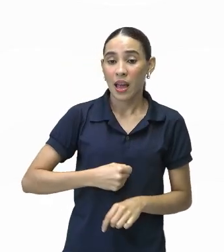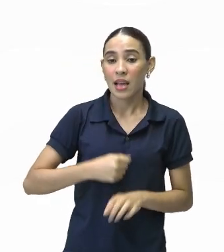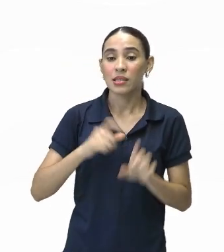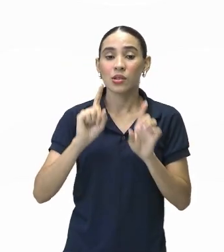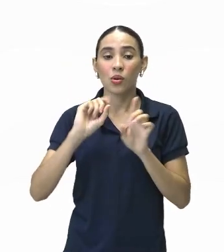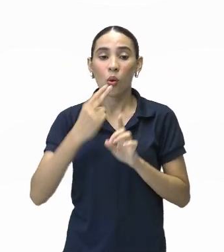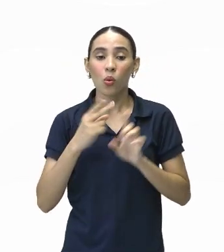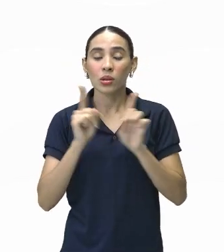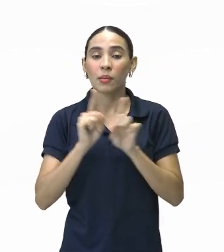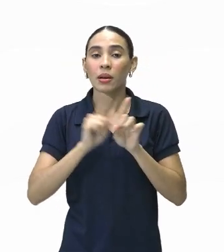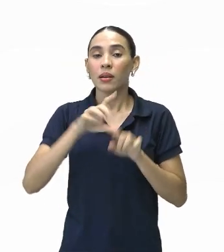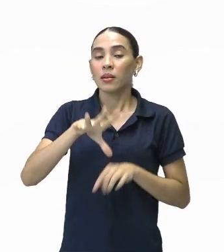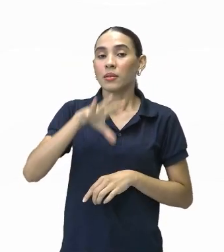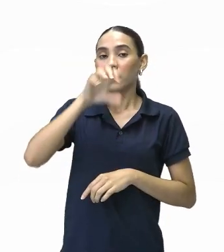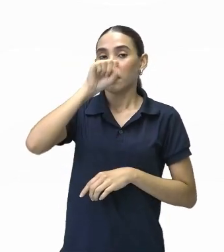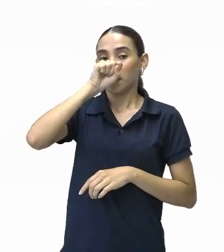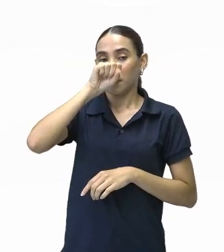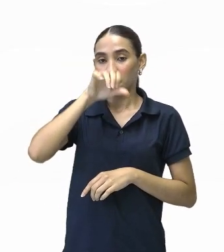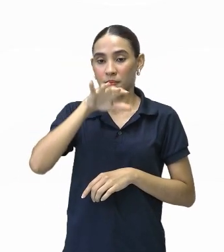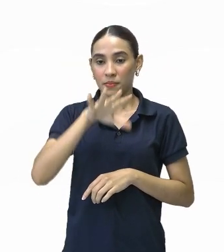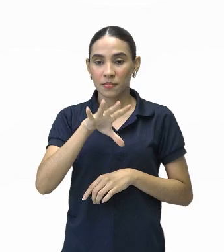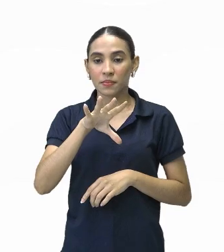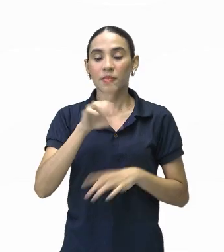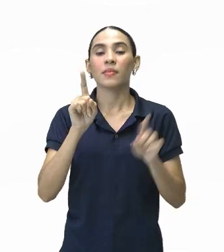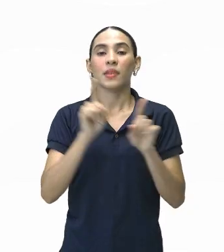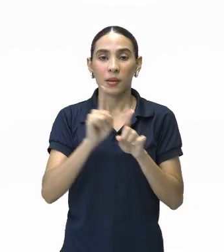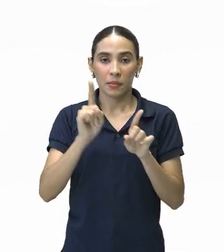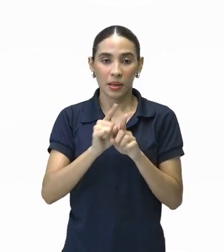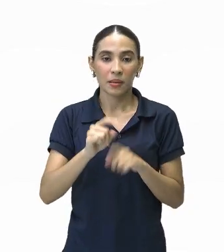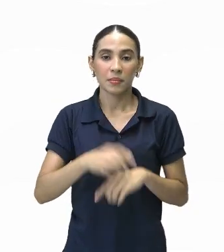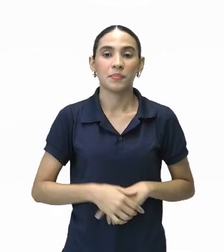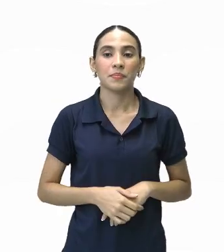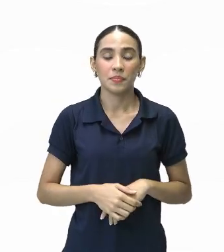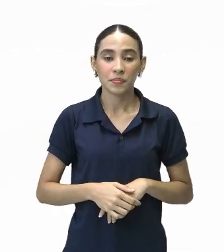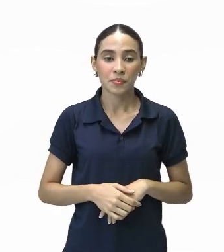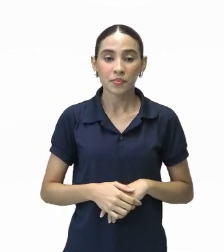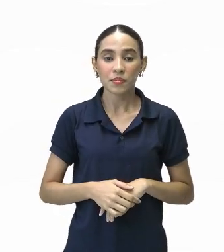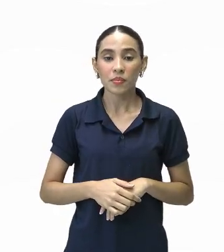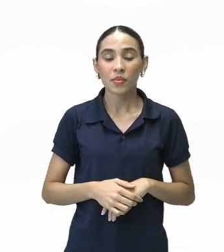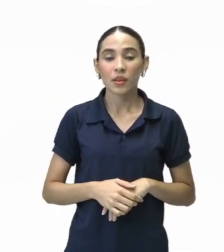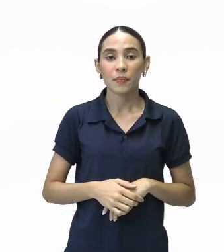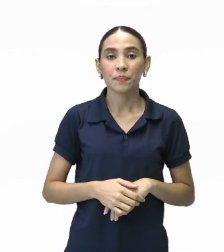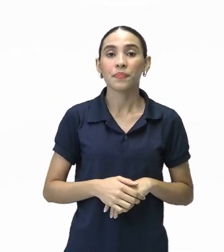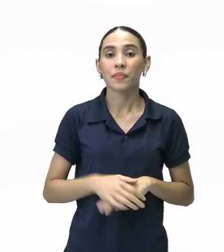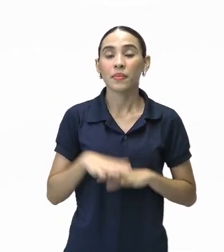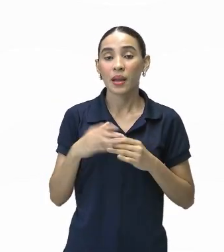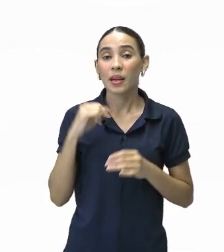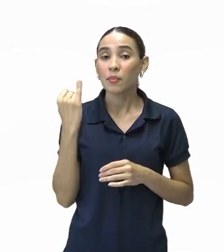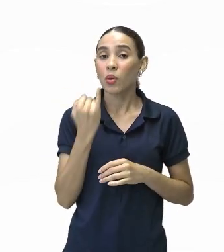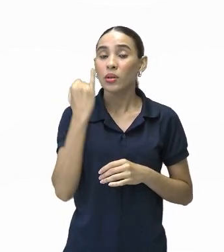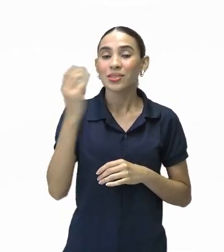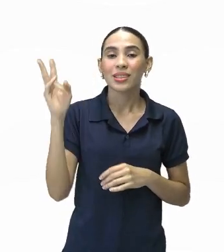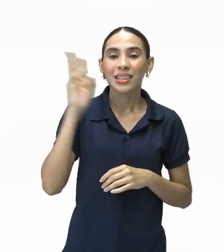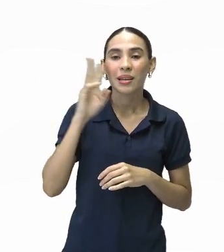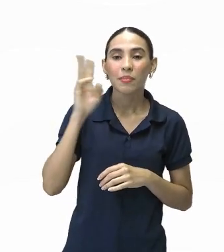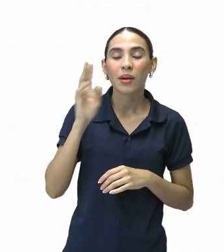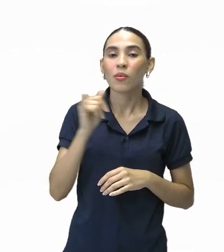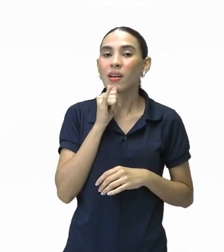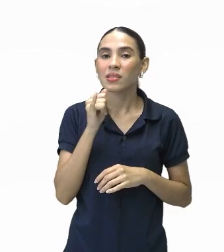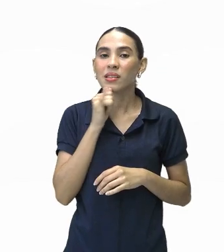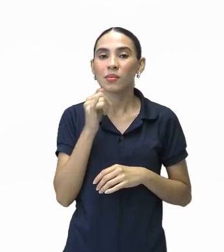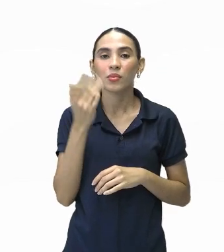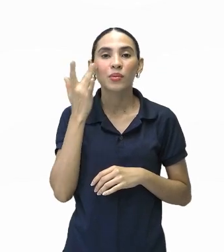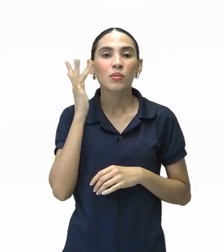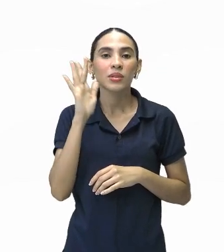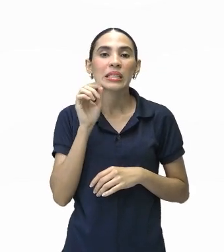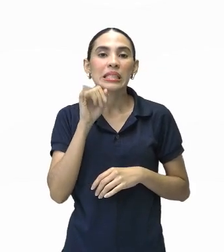pela respiração. Isso mesmo, pela respiração. Eu não sei se vale lembrar aqui um exemplo, não sei se